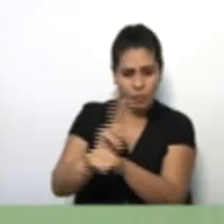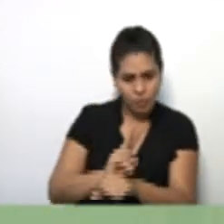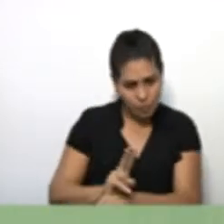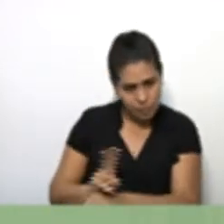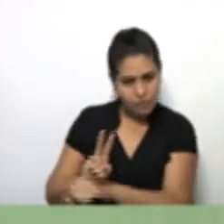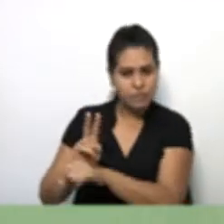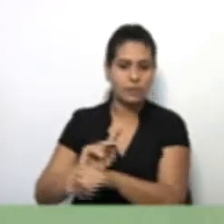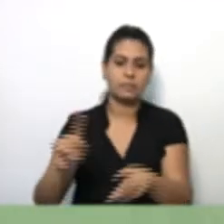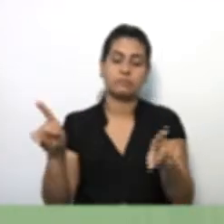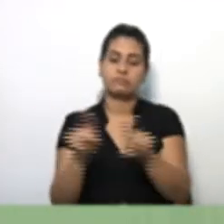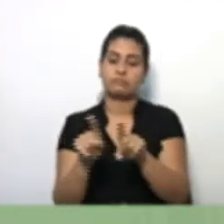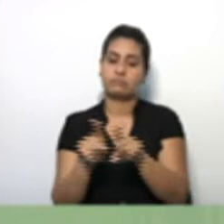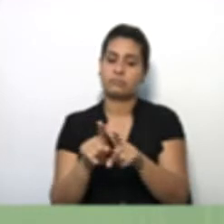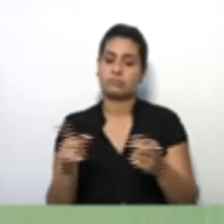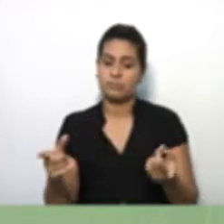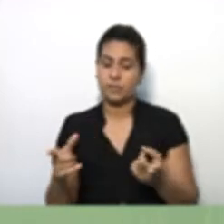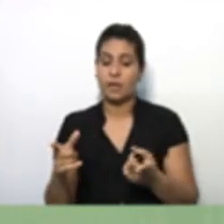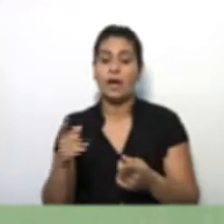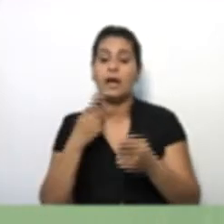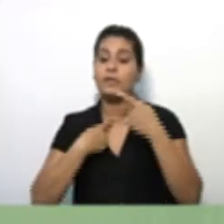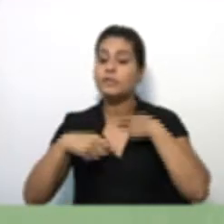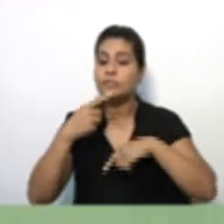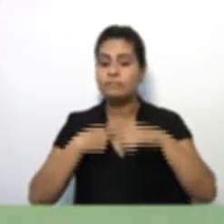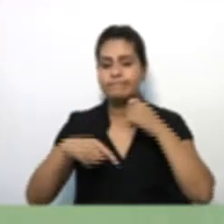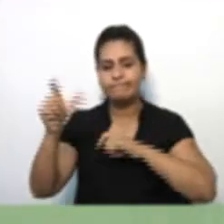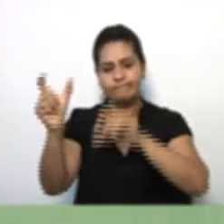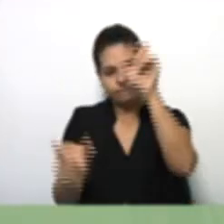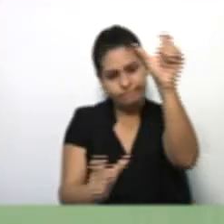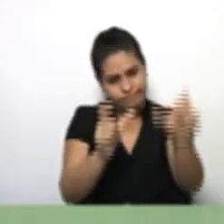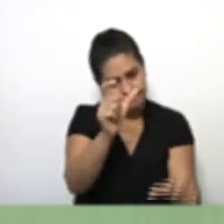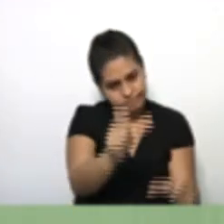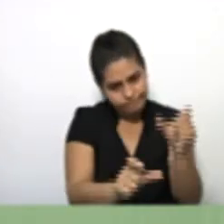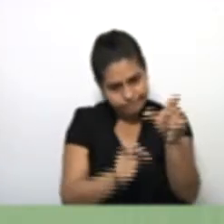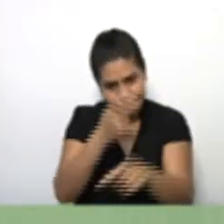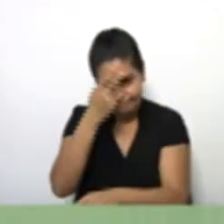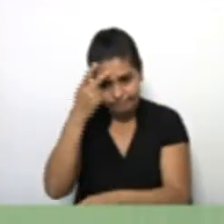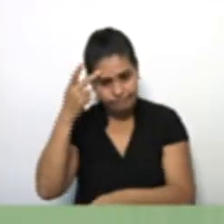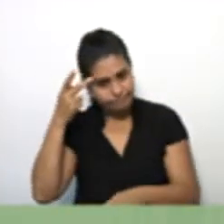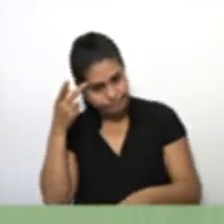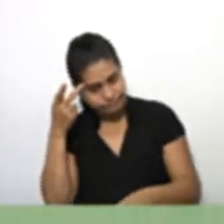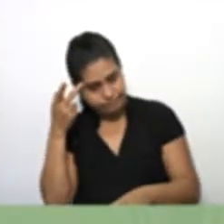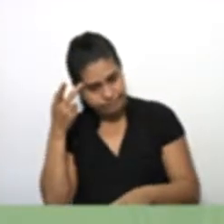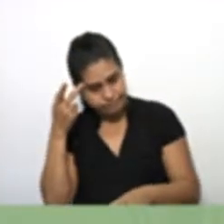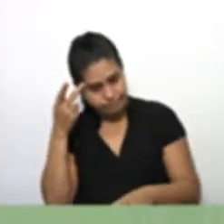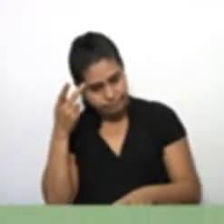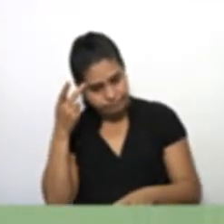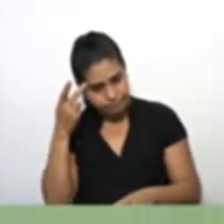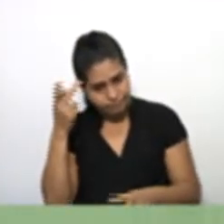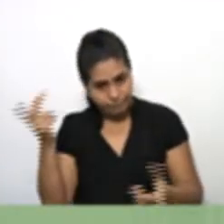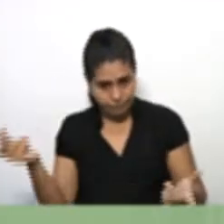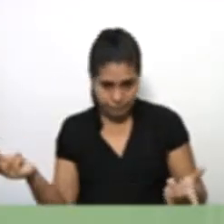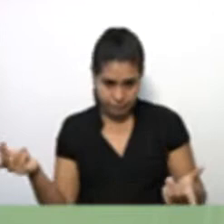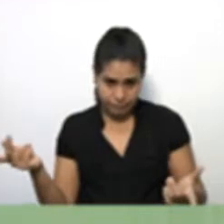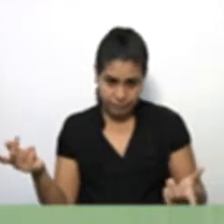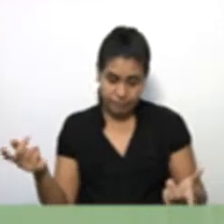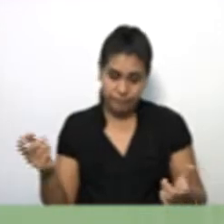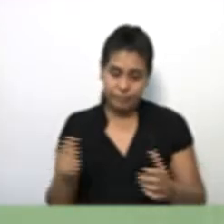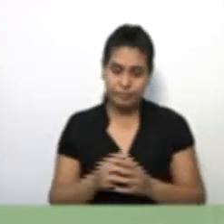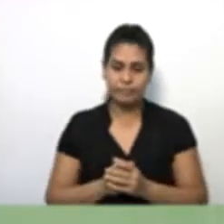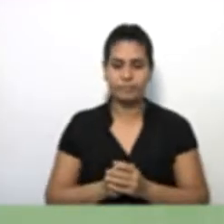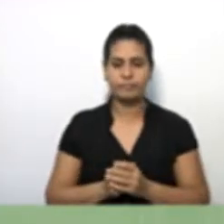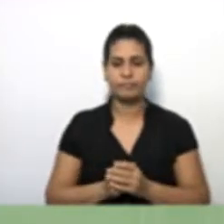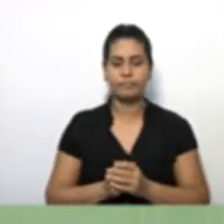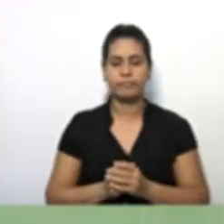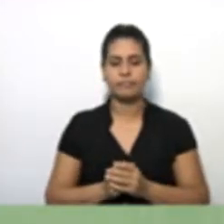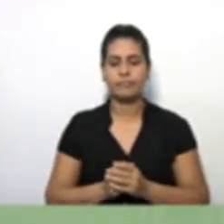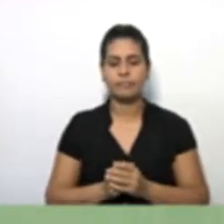quê? Orientados a atender as necessidades e desejos dos objetivos. Parece que é essa daqui, parece. Ok,